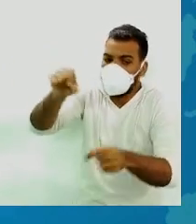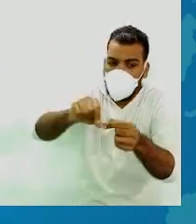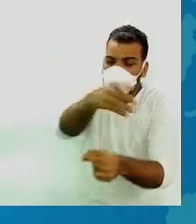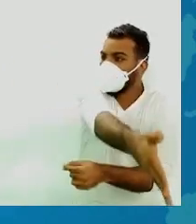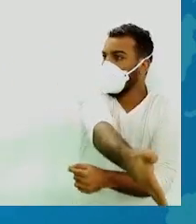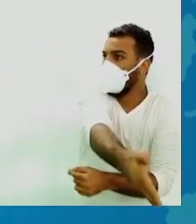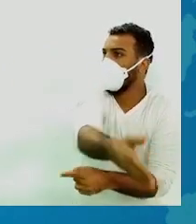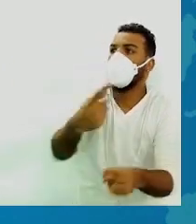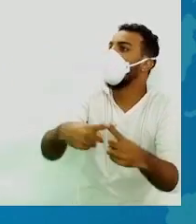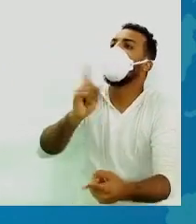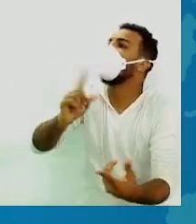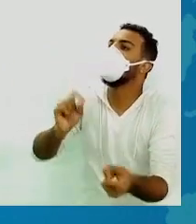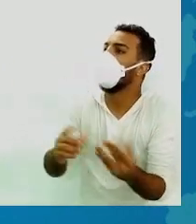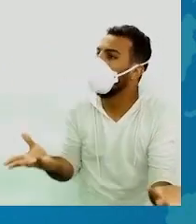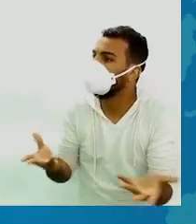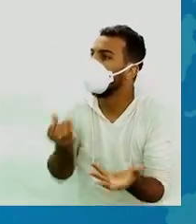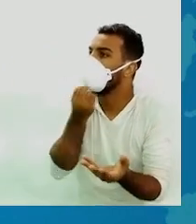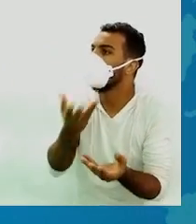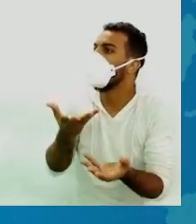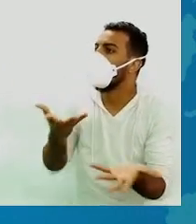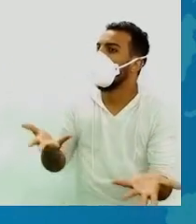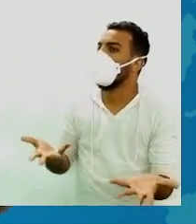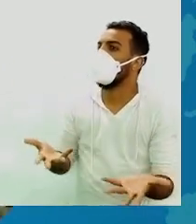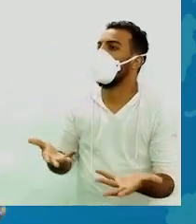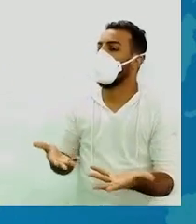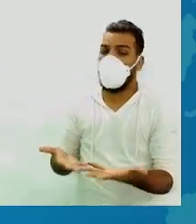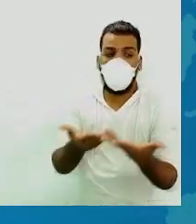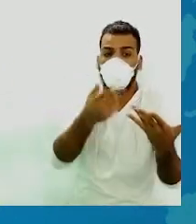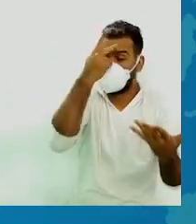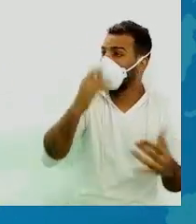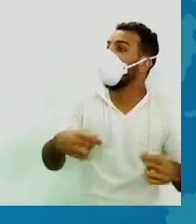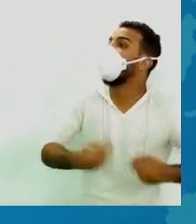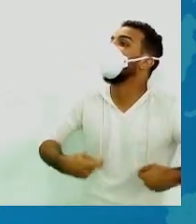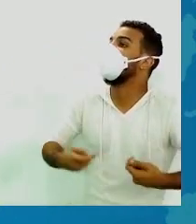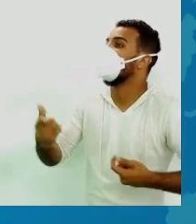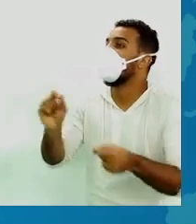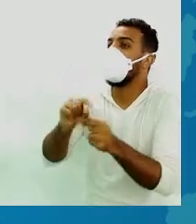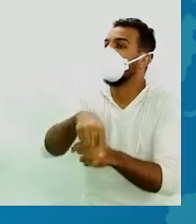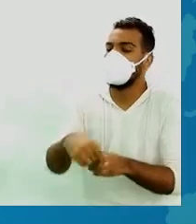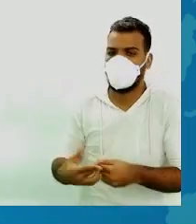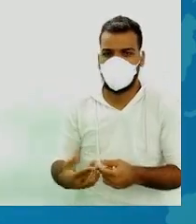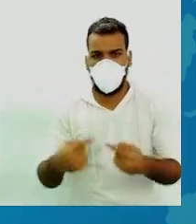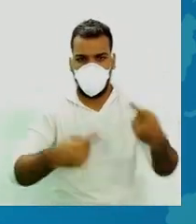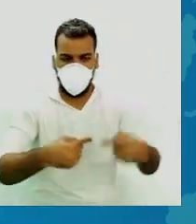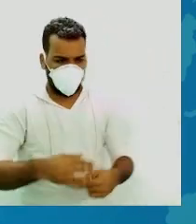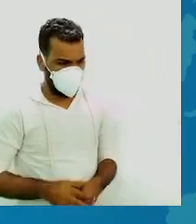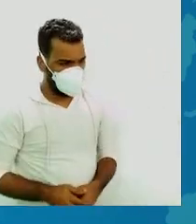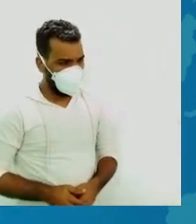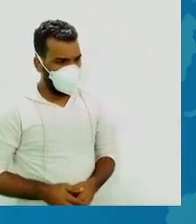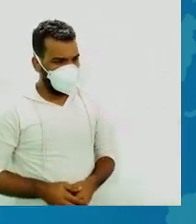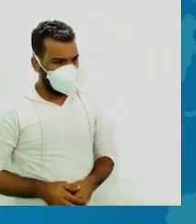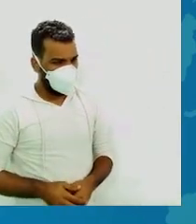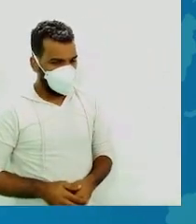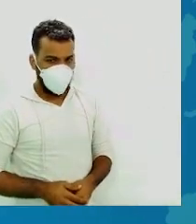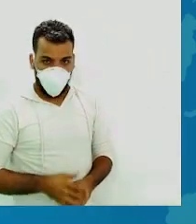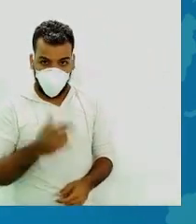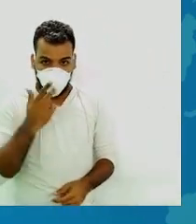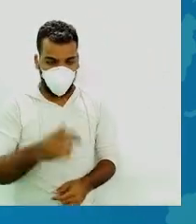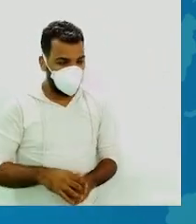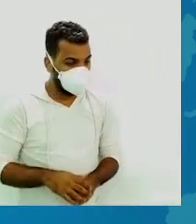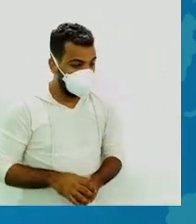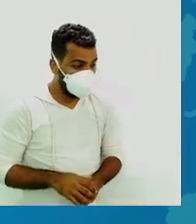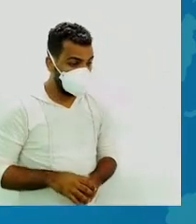né, ao trazer o bem para aqueles que estão ao seu redor? O político olhou e disse, na charge dizia o